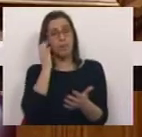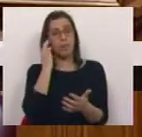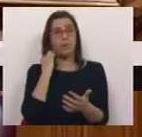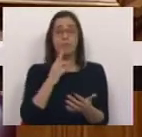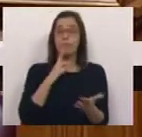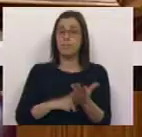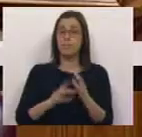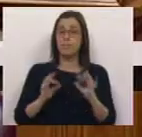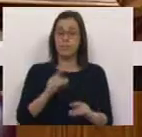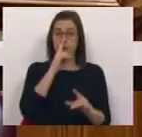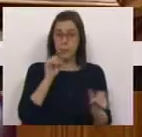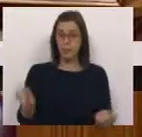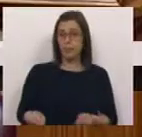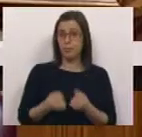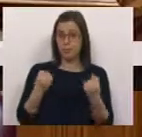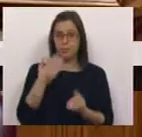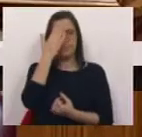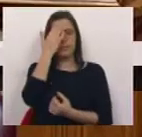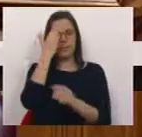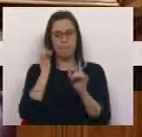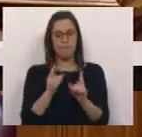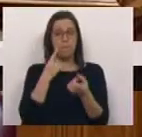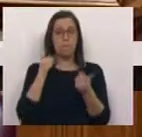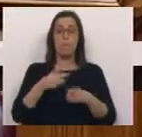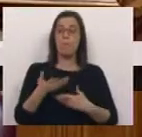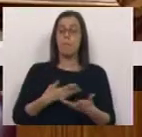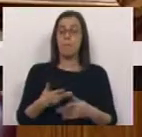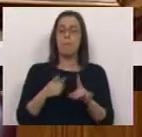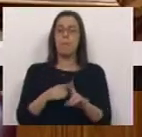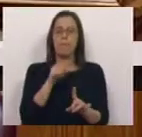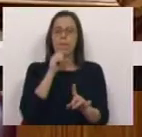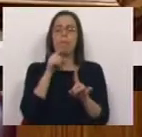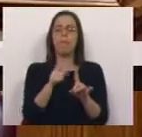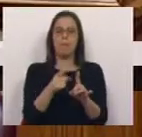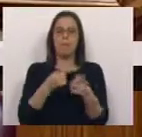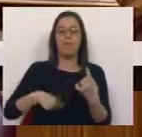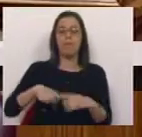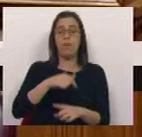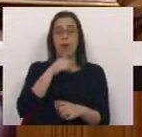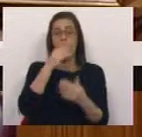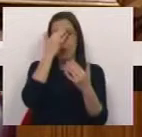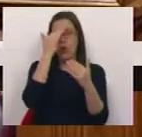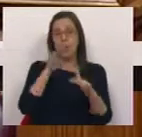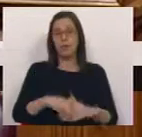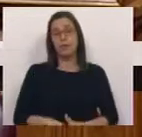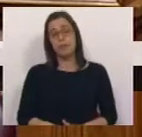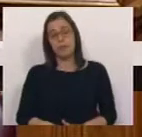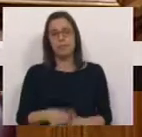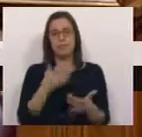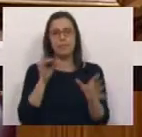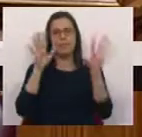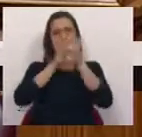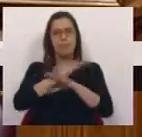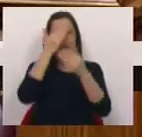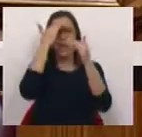facto, aqueles que se recusam a considerar a renegociação bem podem dar as voltas que quiserem e fazer uso das manobras